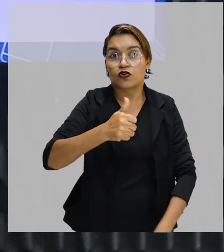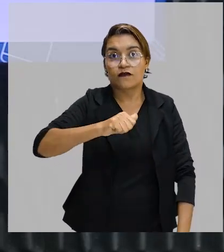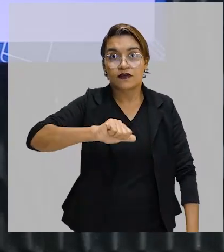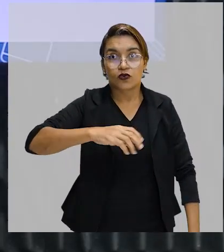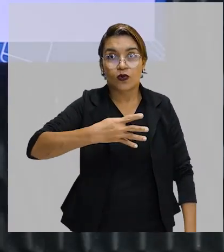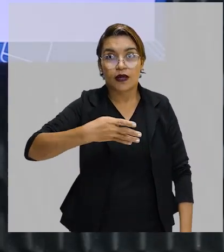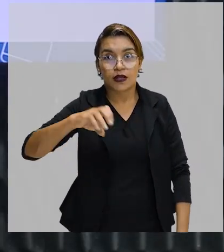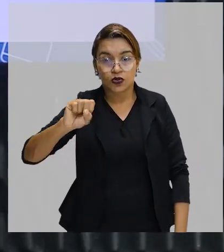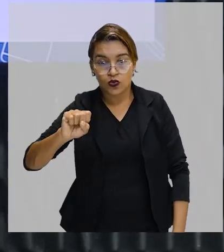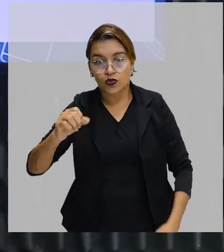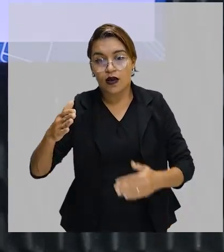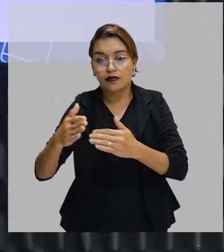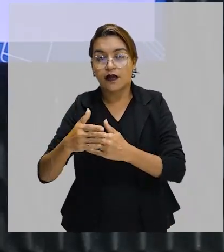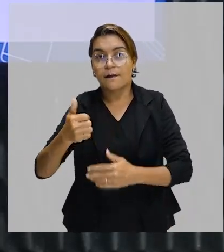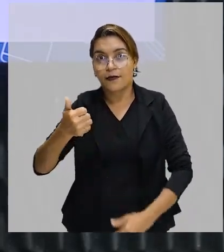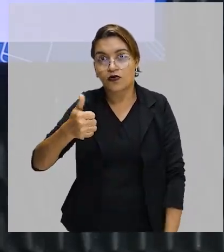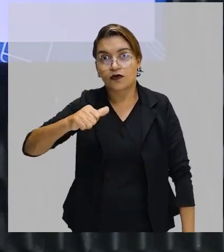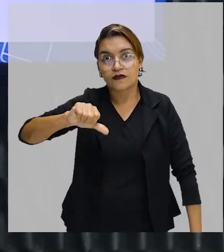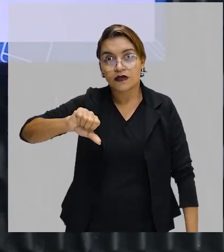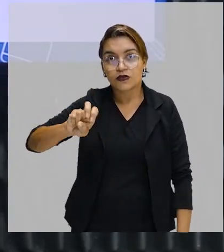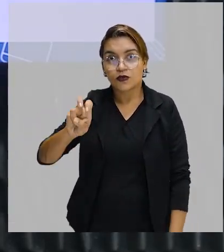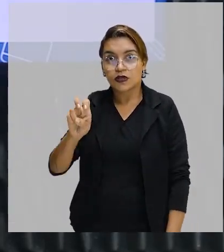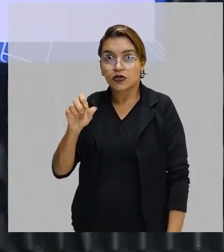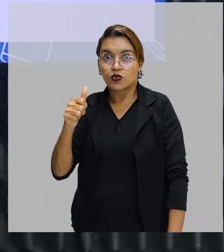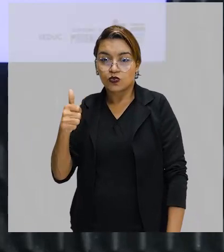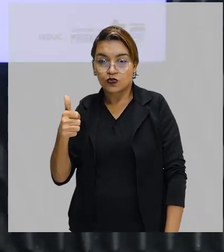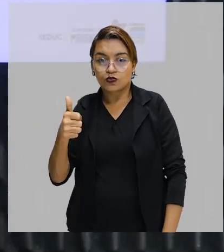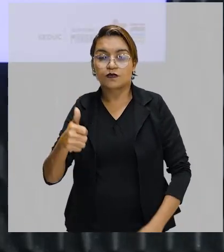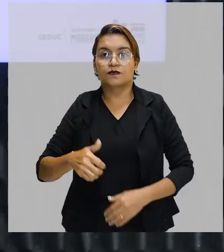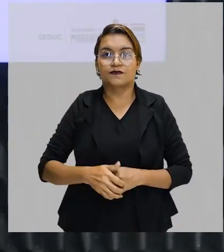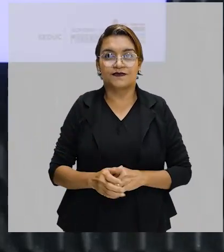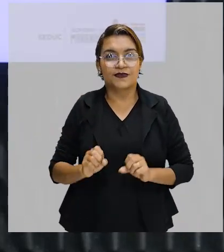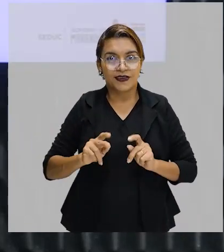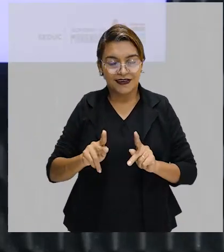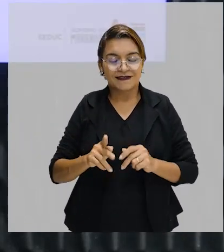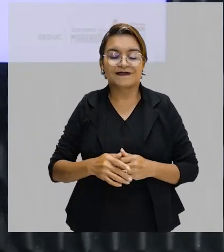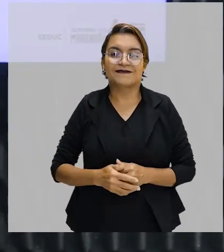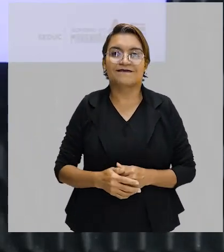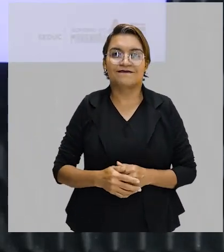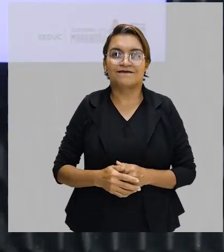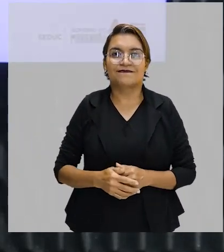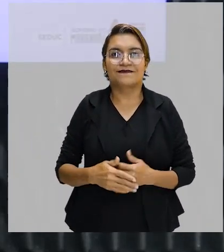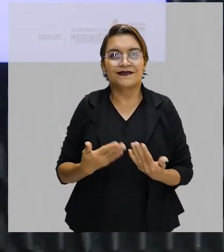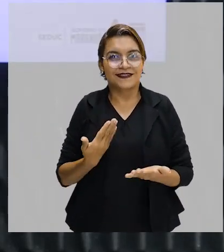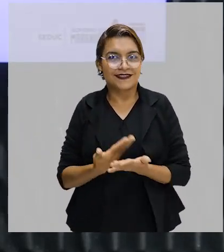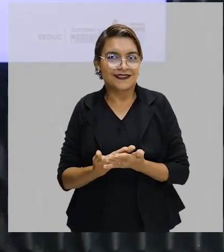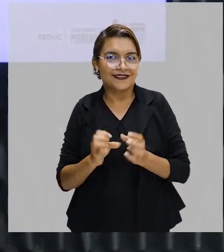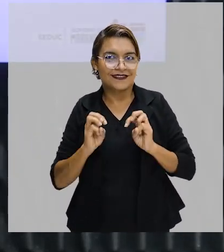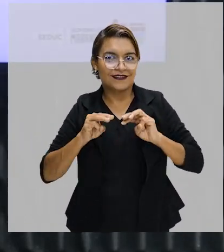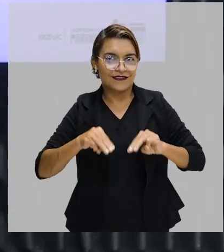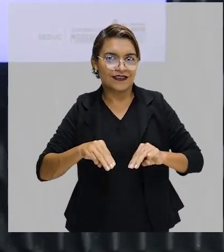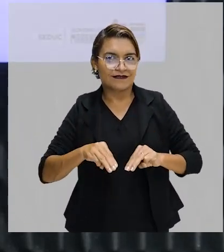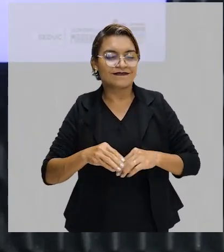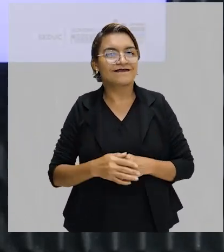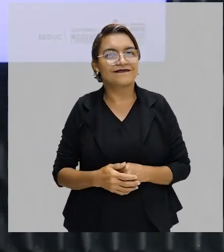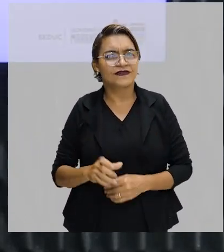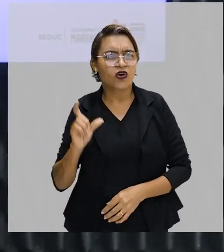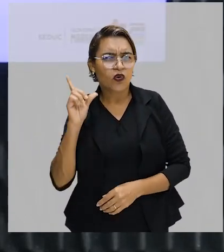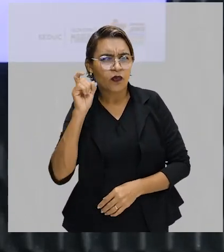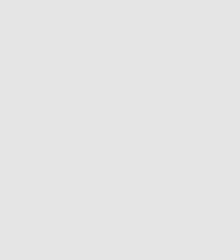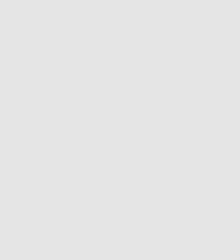ou 1951 bom gente eu encerro por aqui compliquei